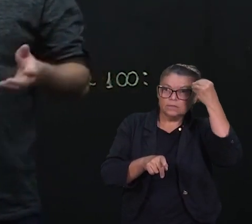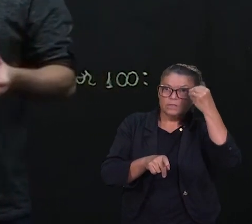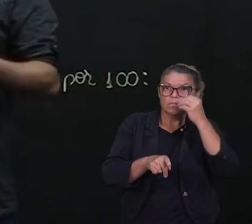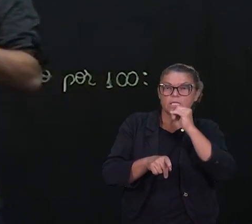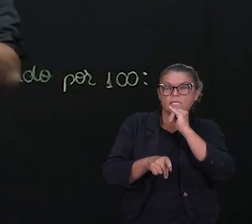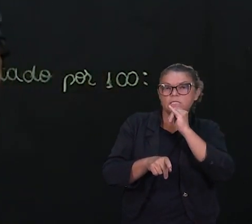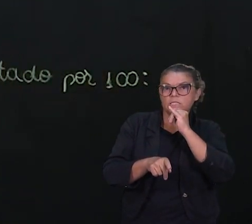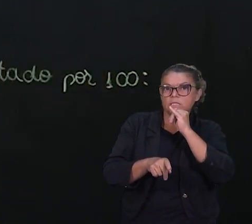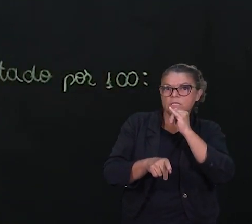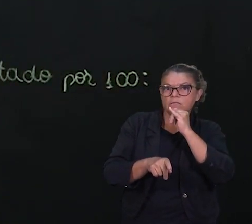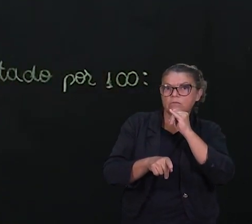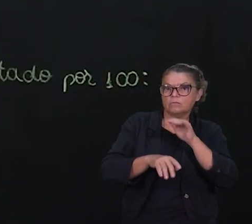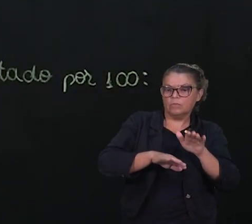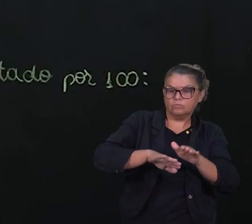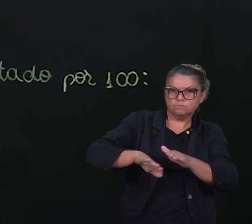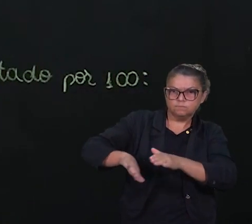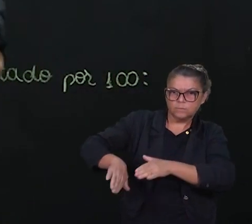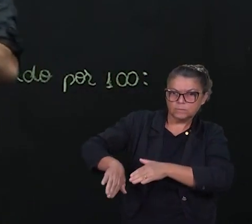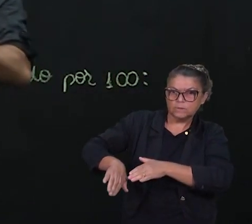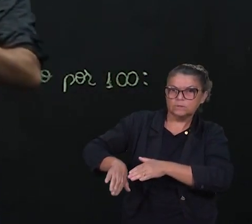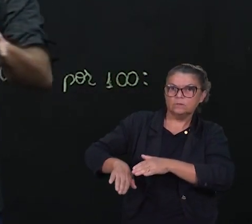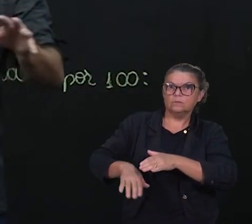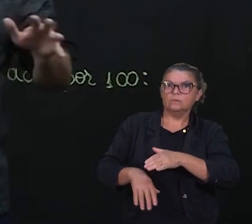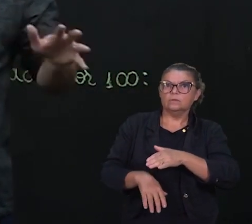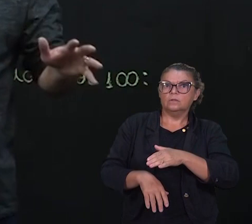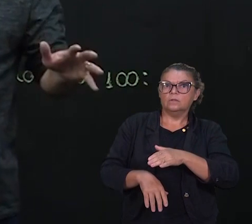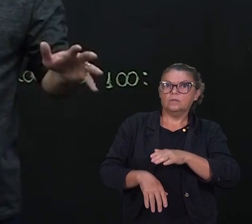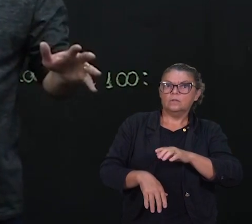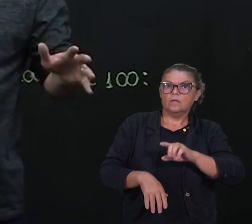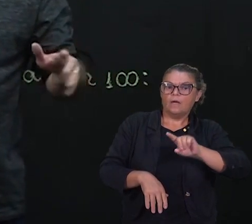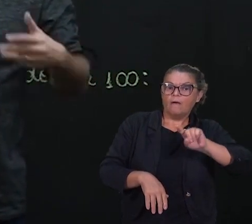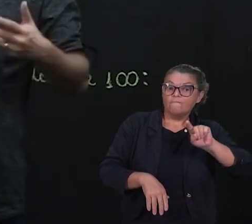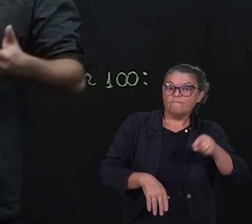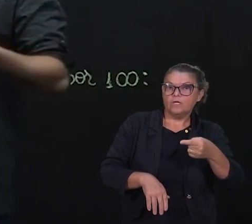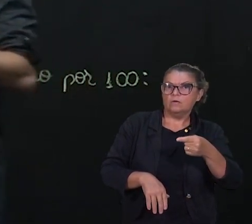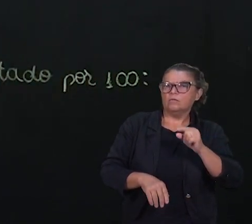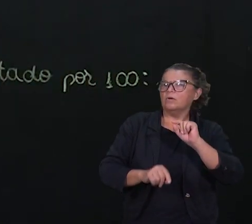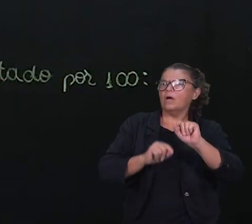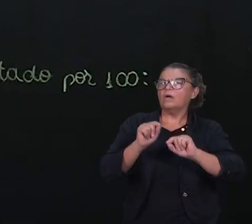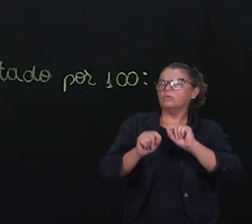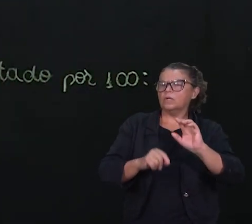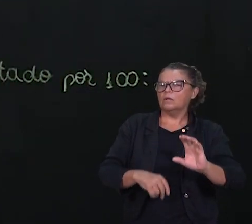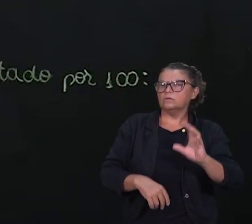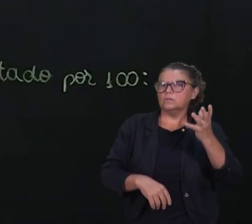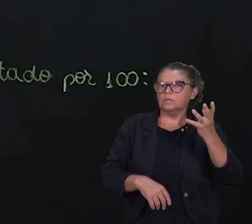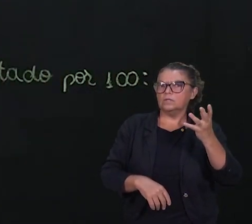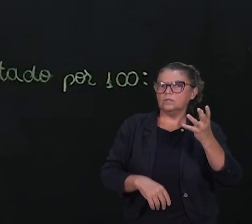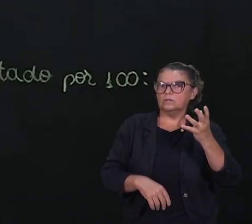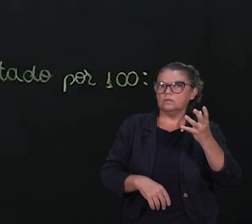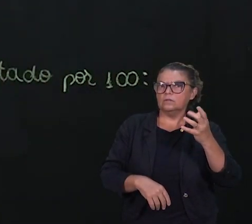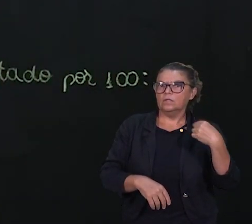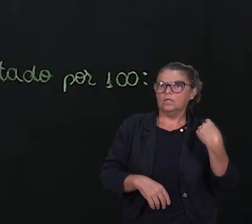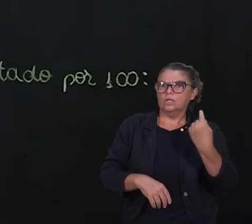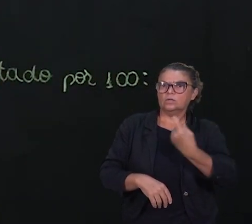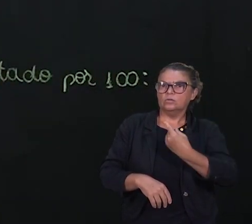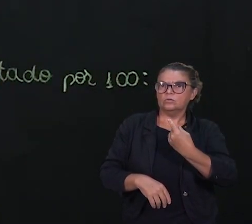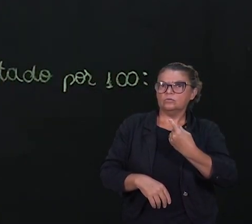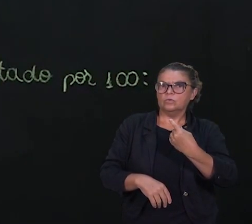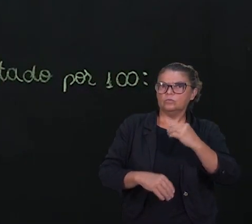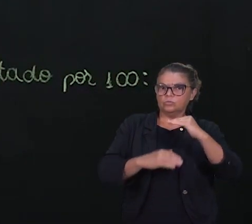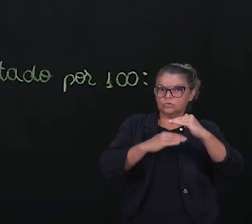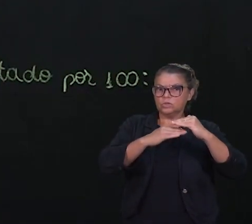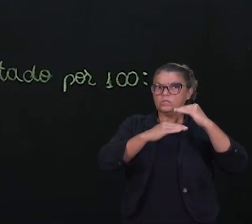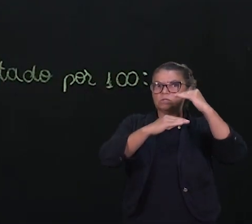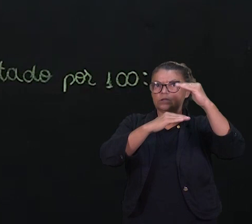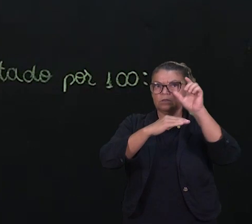Ou seja, nós podemos com isso esquecer a vírgula. E aí o que acontece? A gente vai pegar aqui em